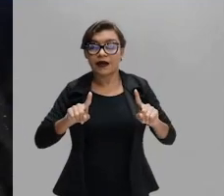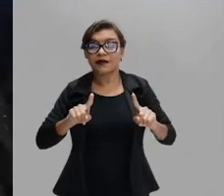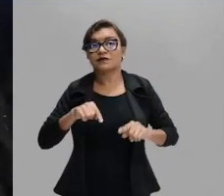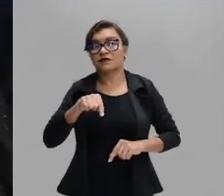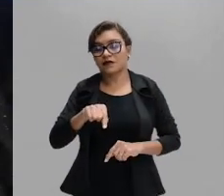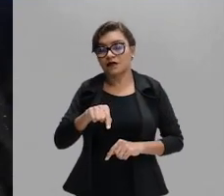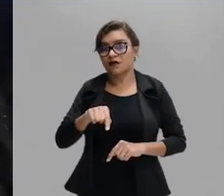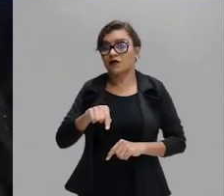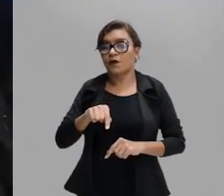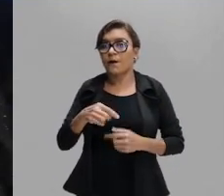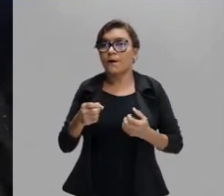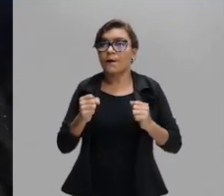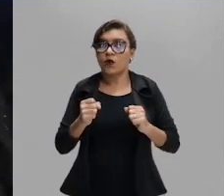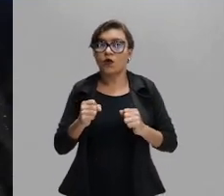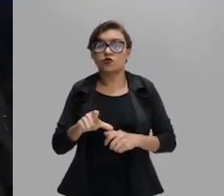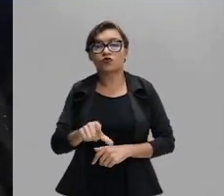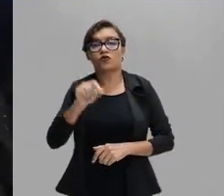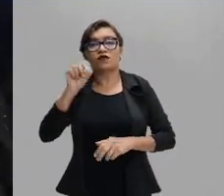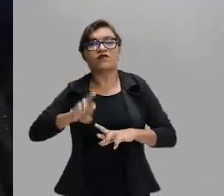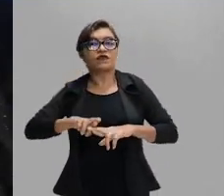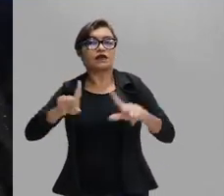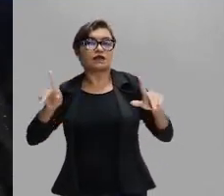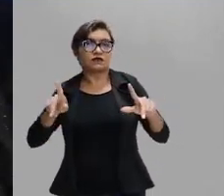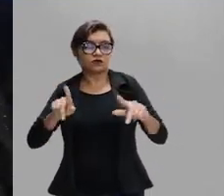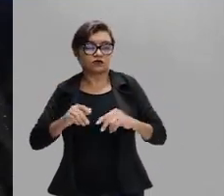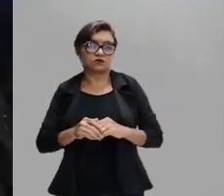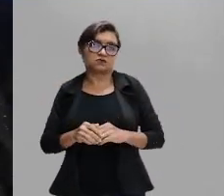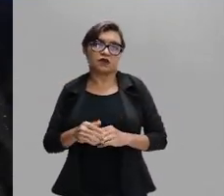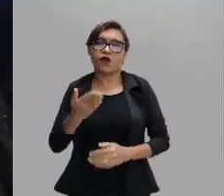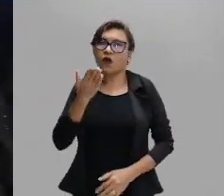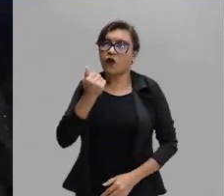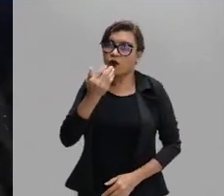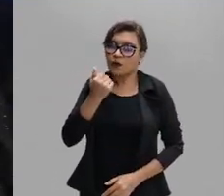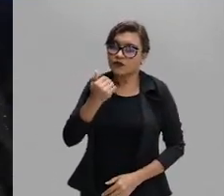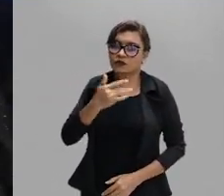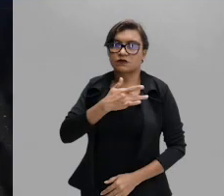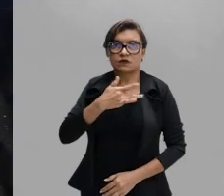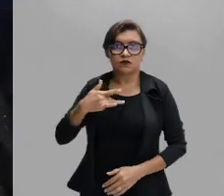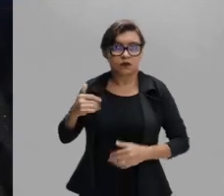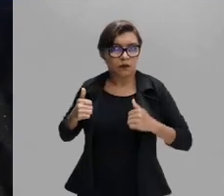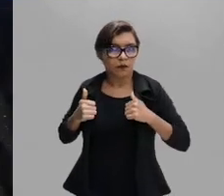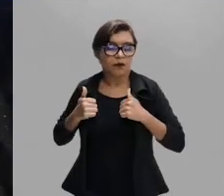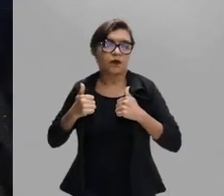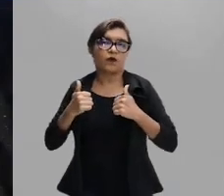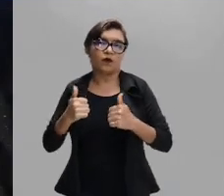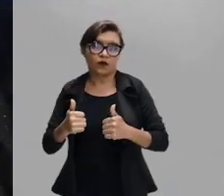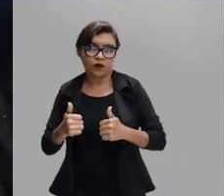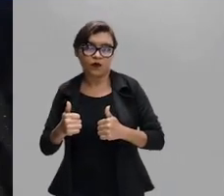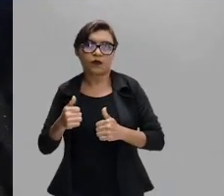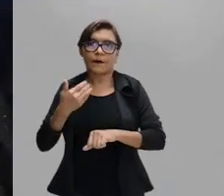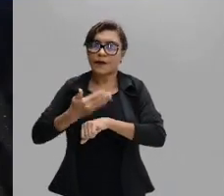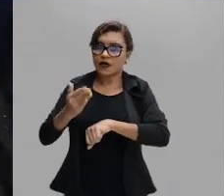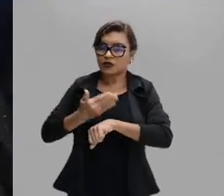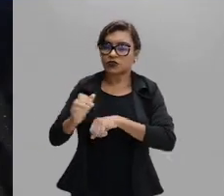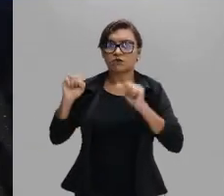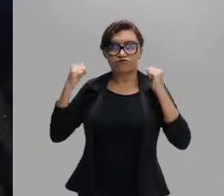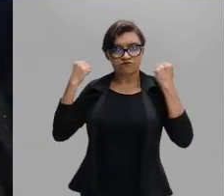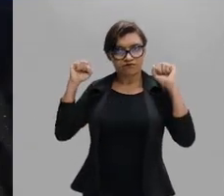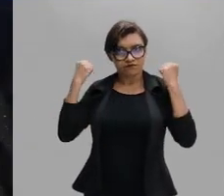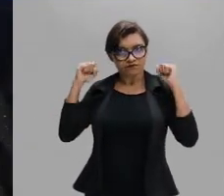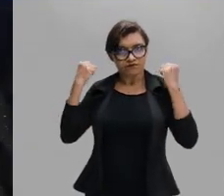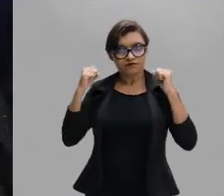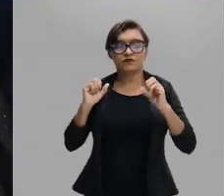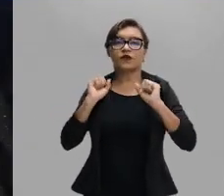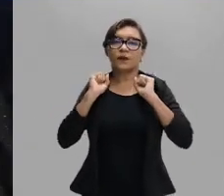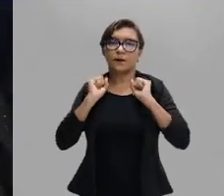quê? Diferente. Através de uma alimentação saudável, da prática de exercícios físicos, eu